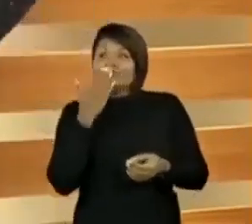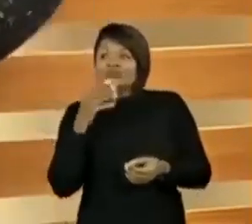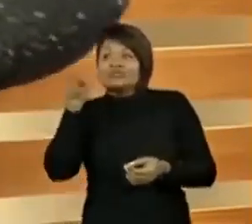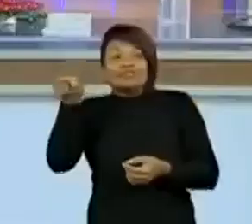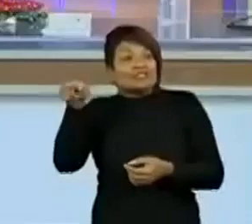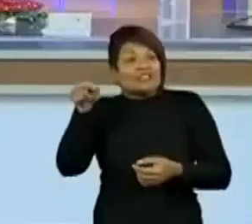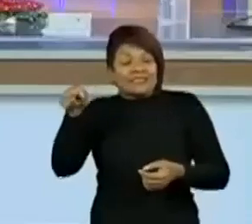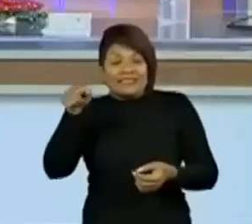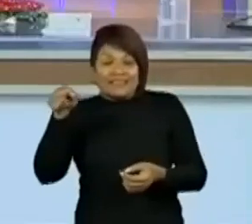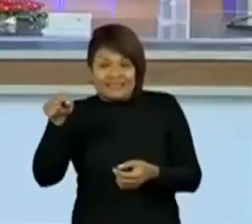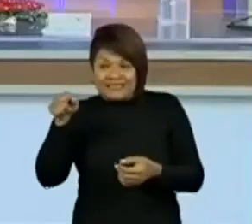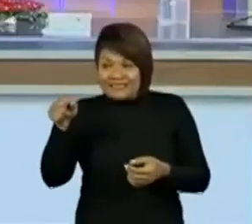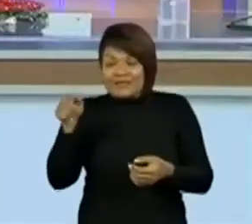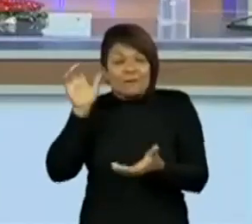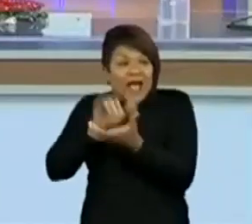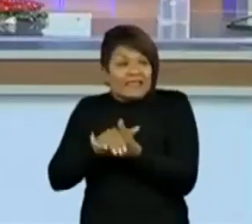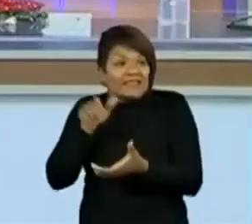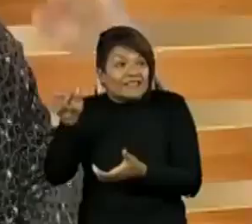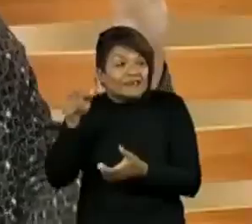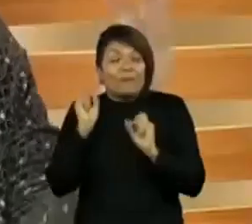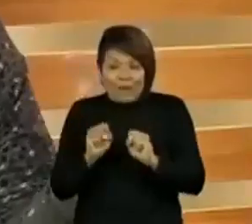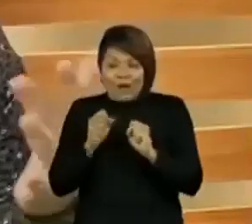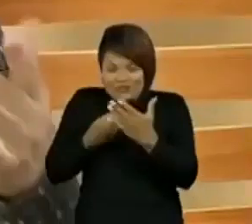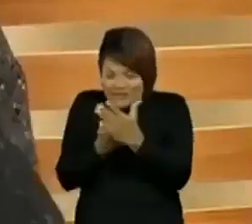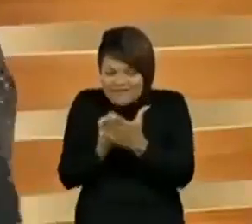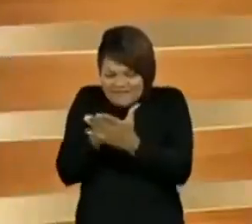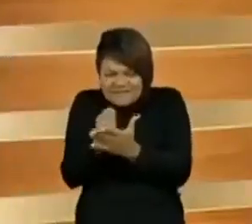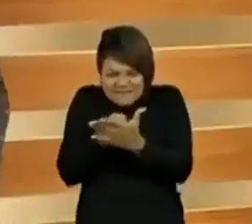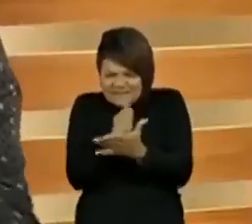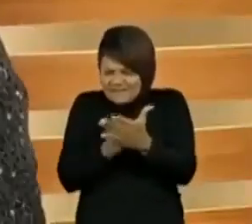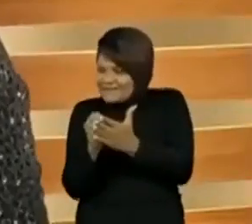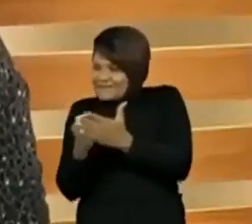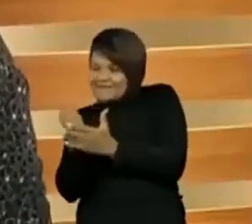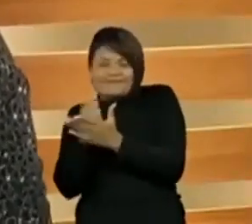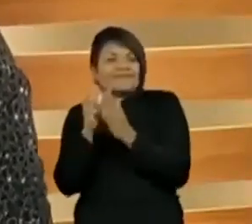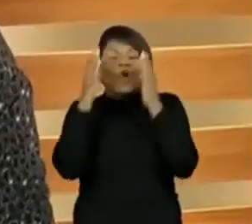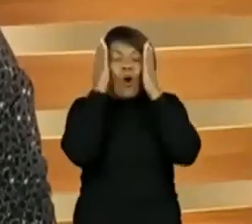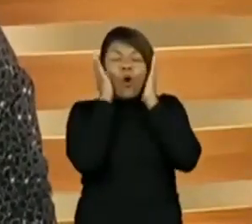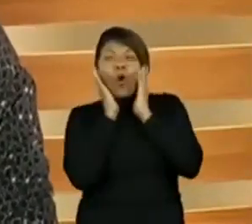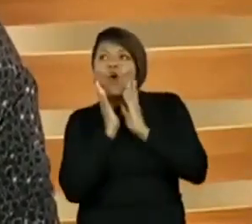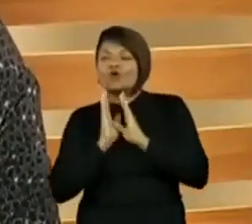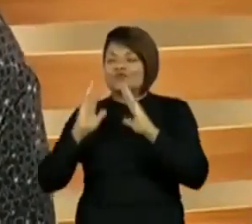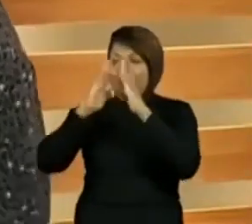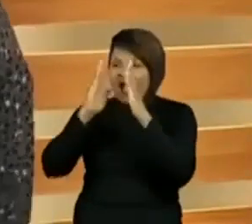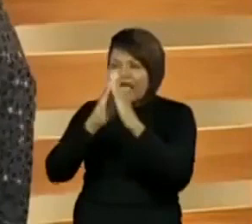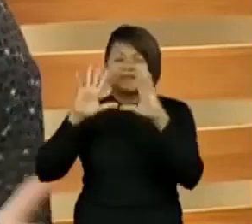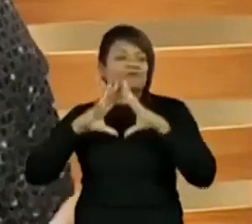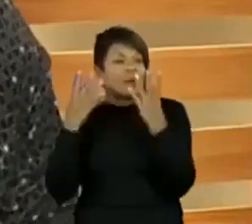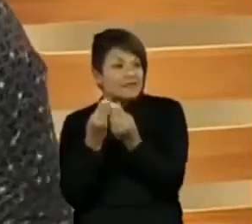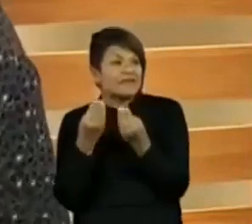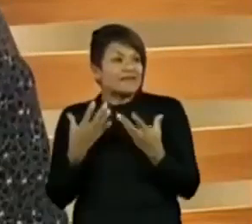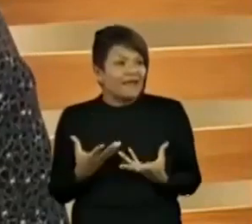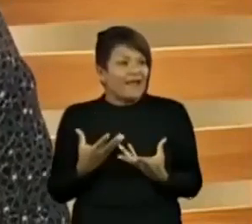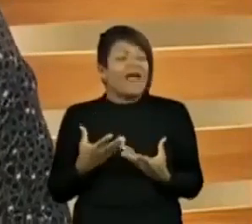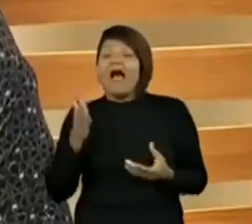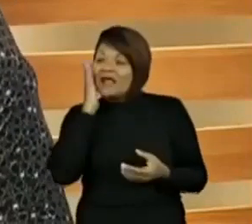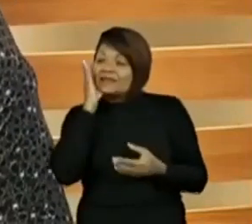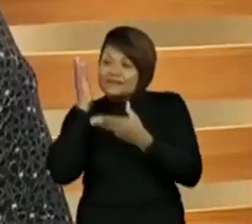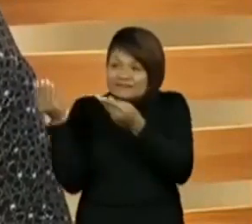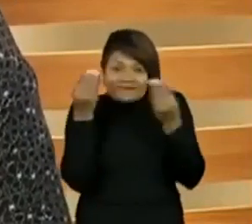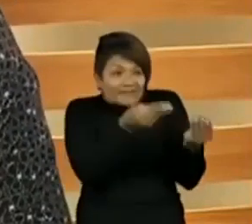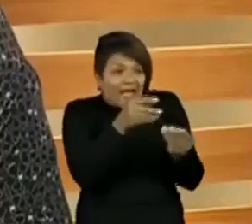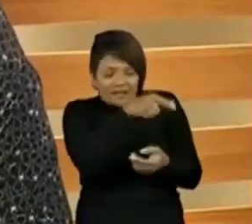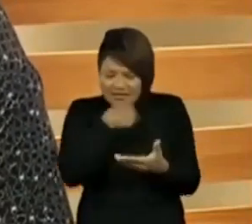Zenzele, esculpir sua casa, sua família, os rostos deles. E assim eles saberiam para onde iam